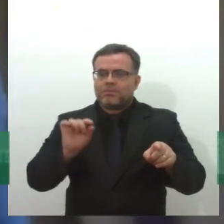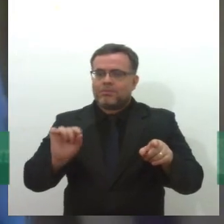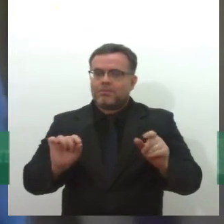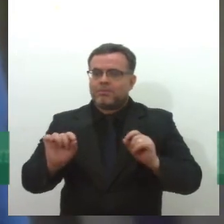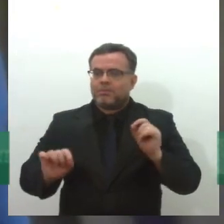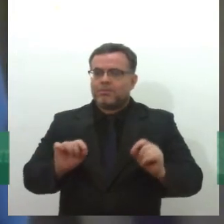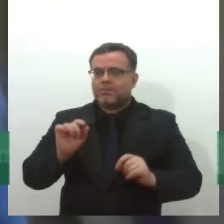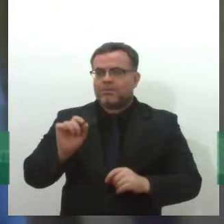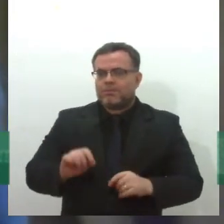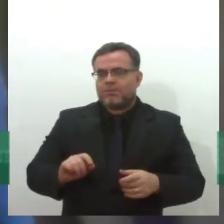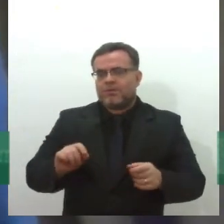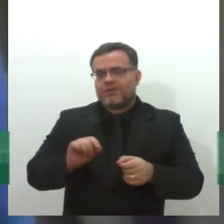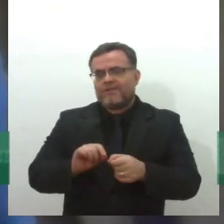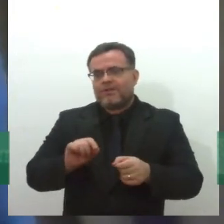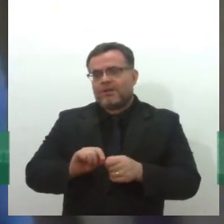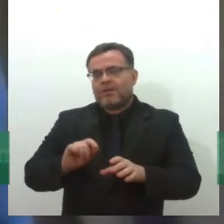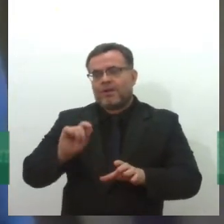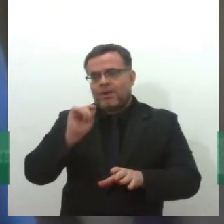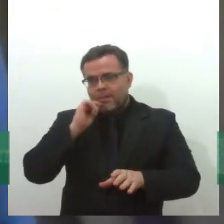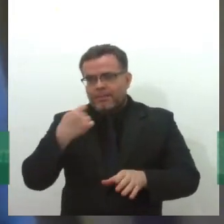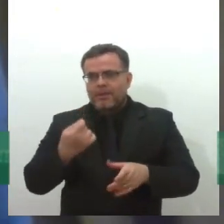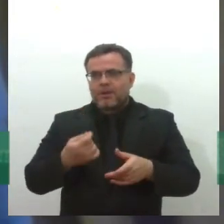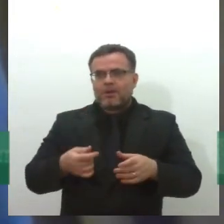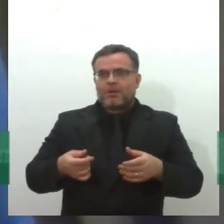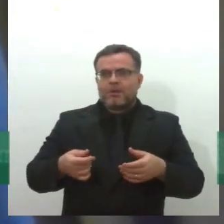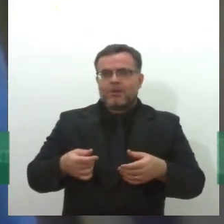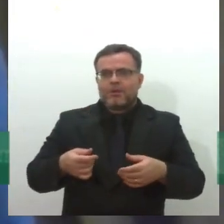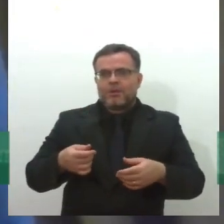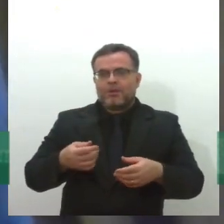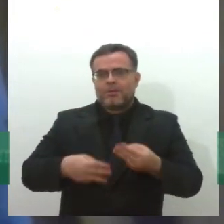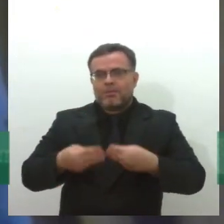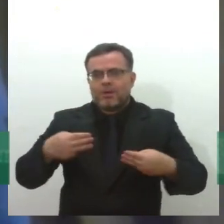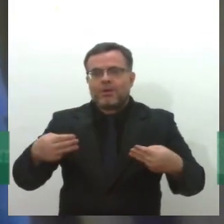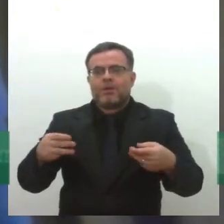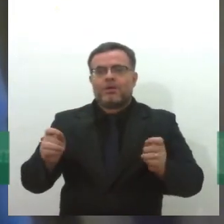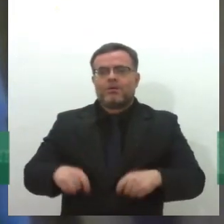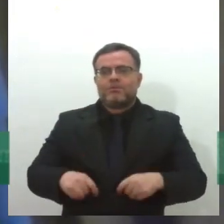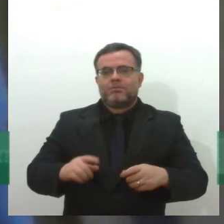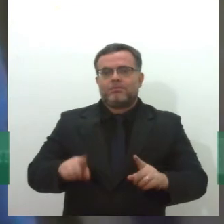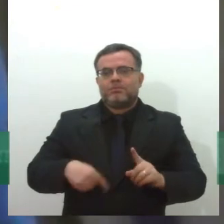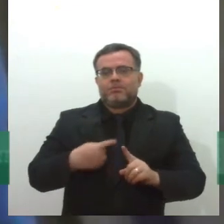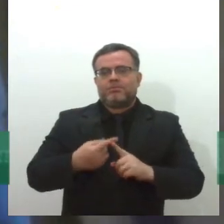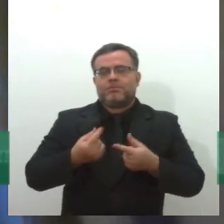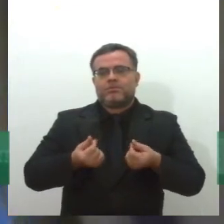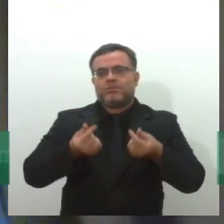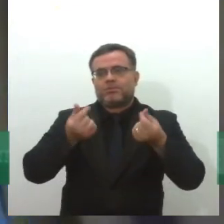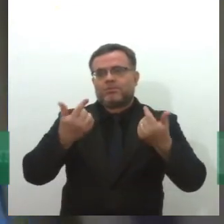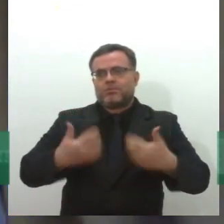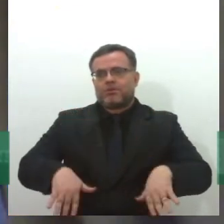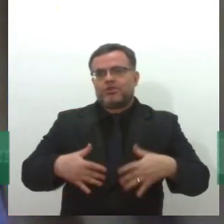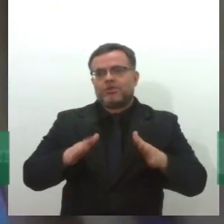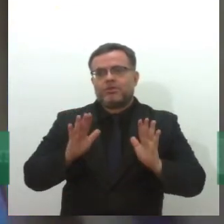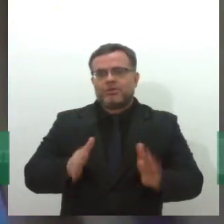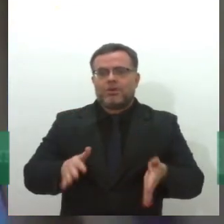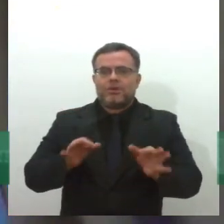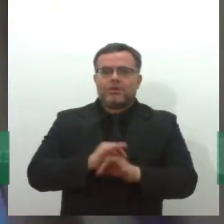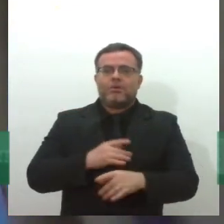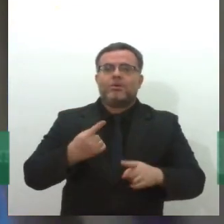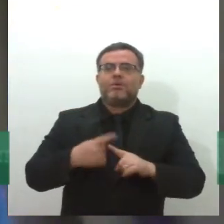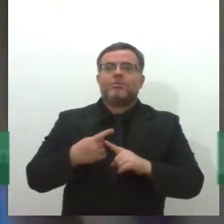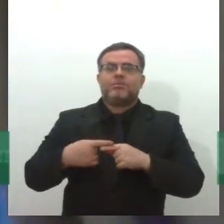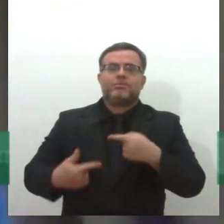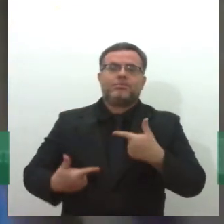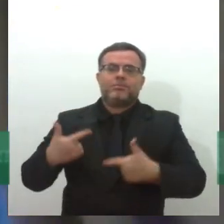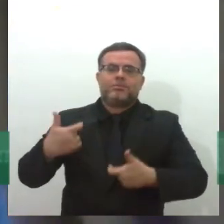fazer o pãozinho, o macarrão, ele também aumentou muito por causa da guerra, né? Que o Brasil não produz trigo suficiente para o mercado interno,